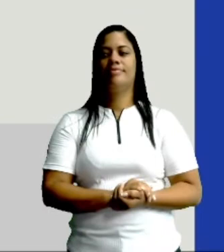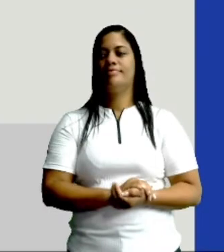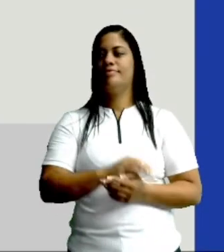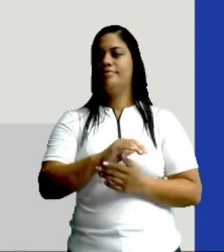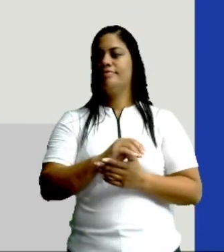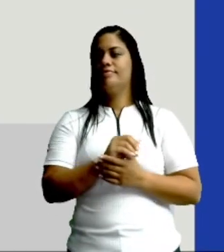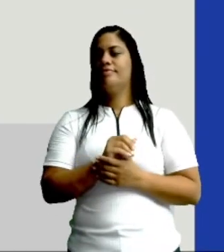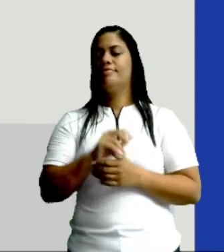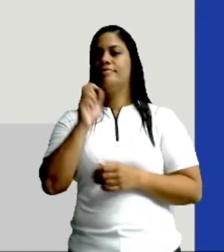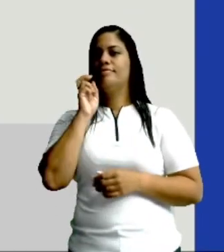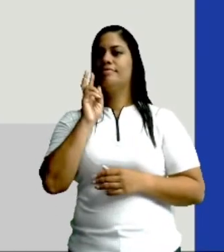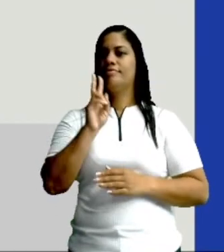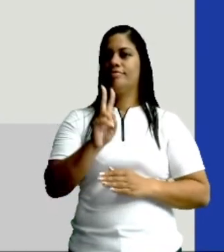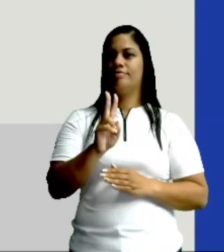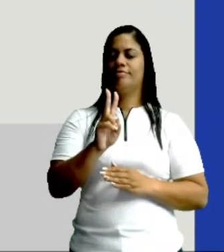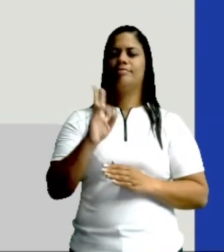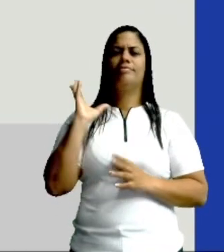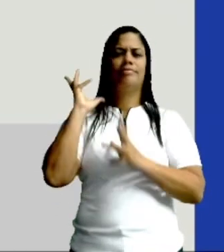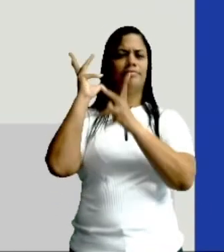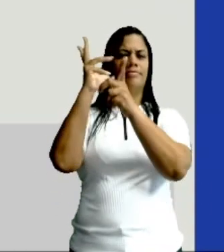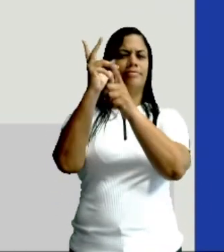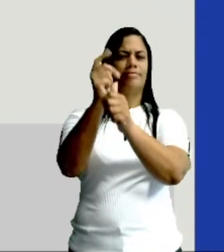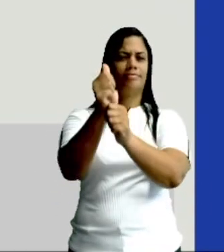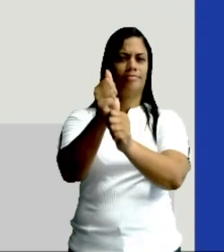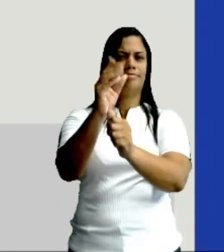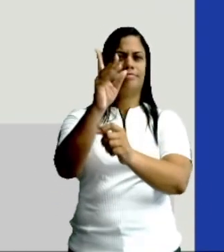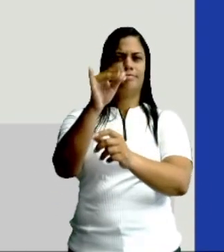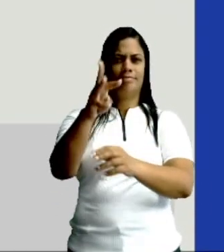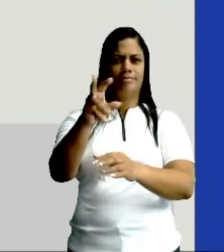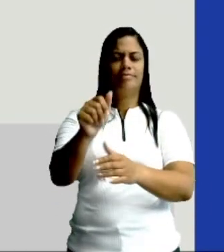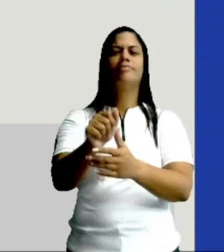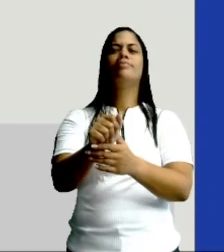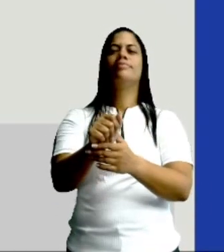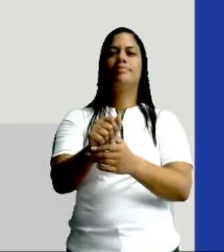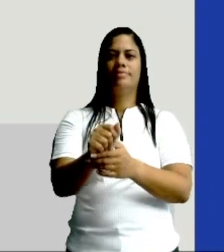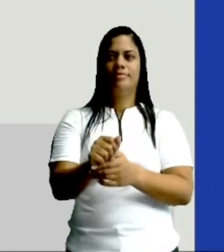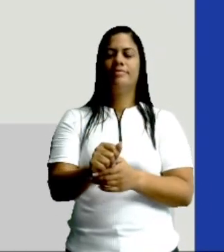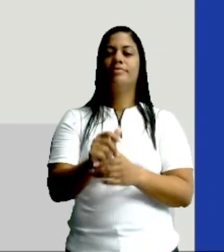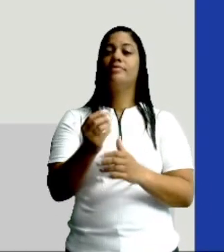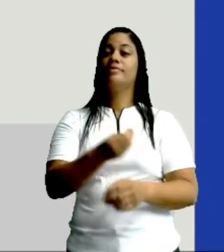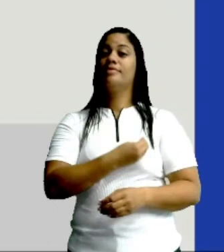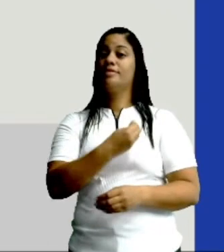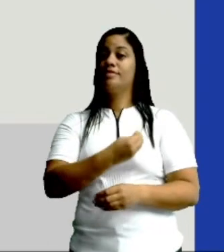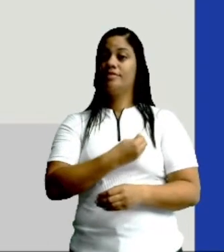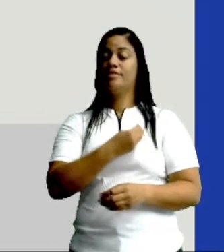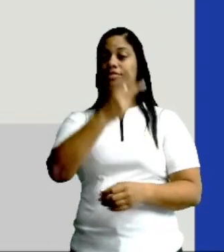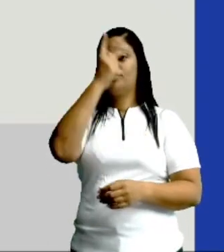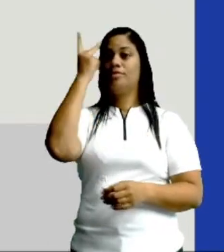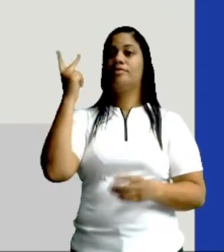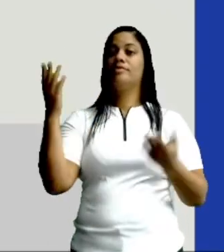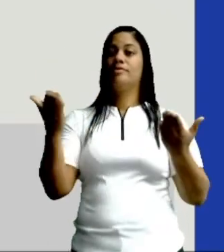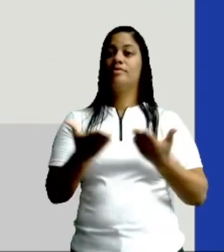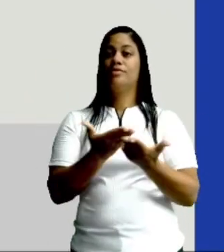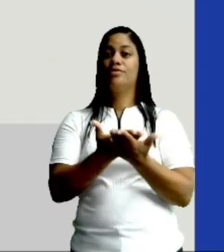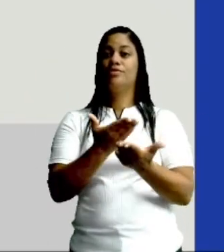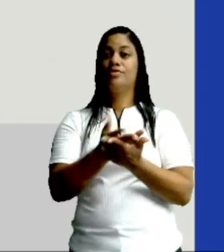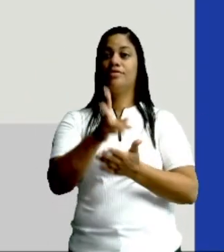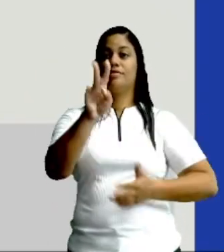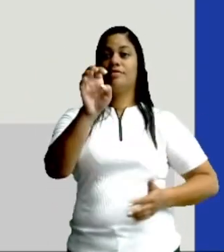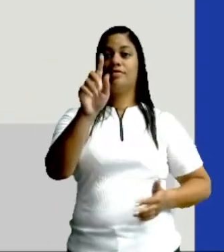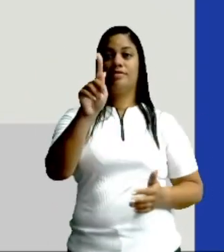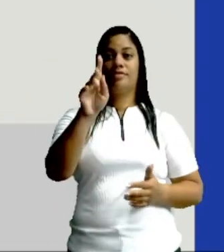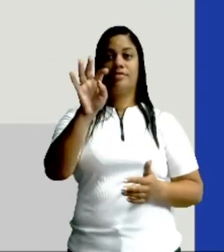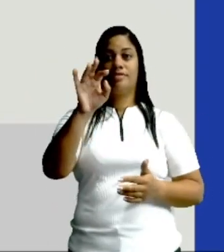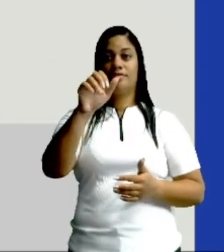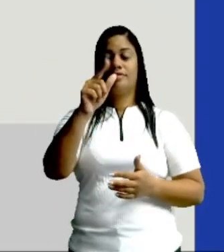A gente fez aquela revisãozinha do clima e de como o clima interfere na vida das pessoas. Vamos ver agora as vegetações,